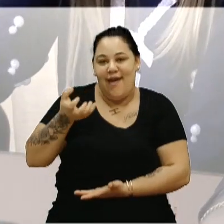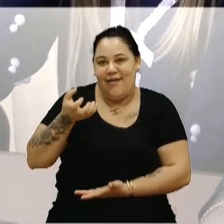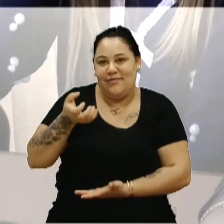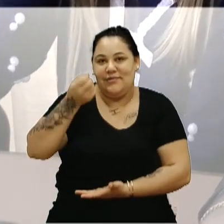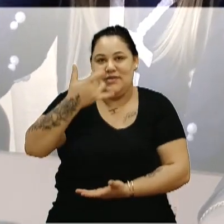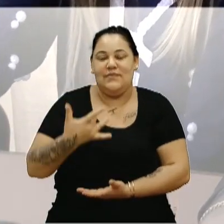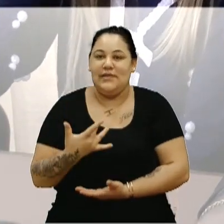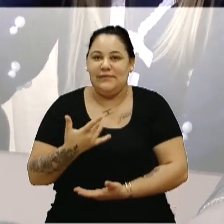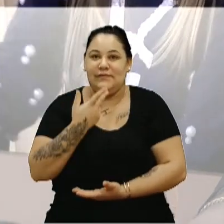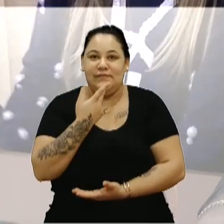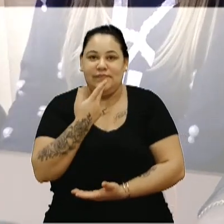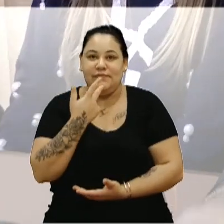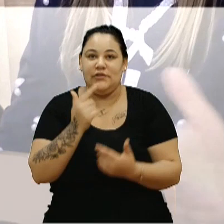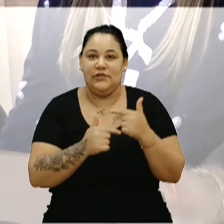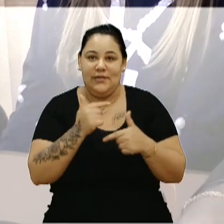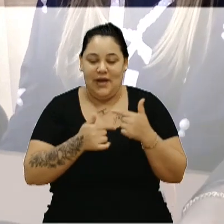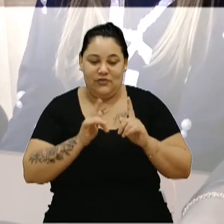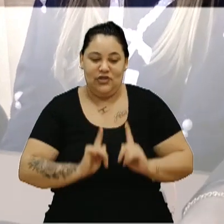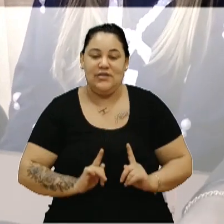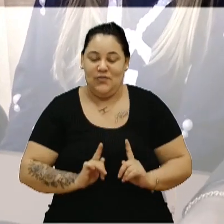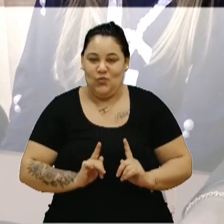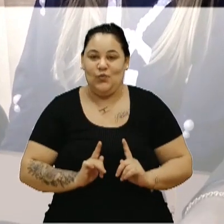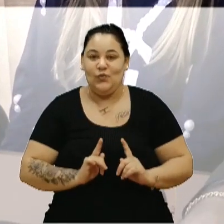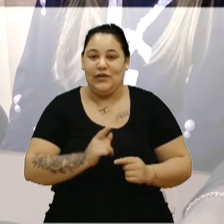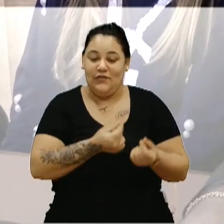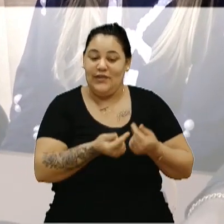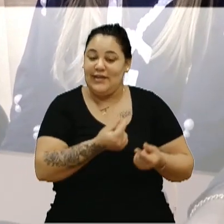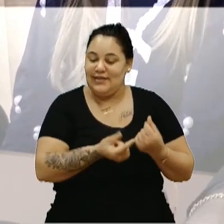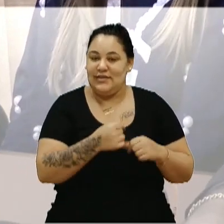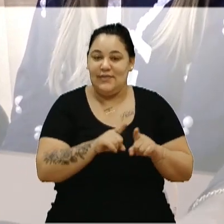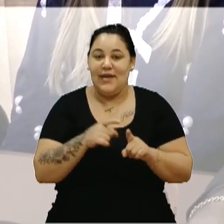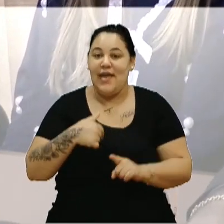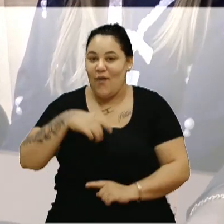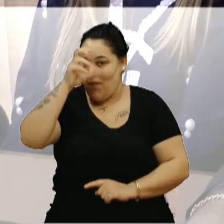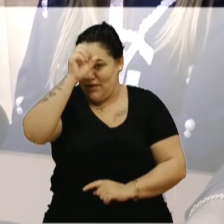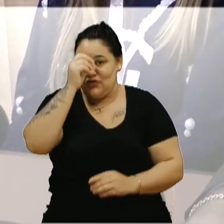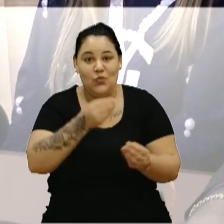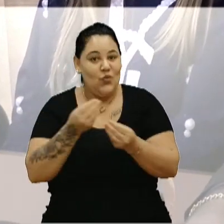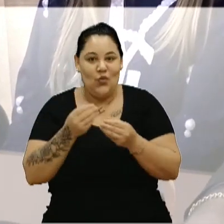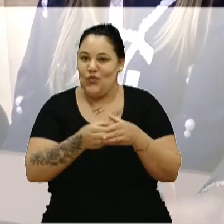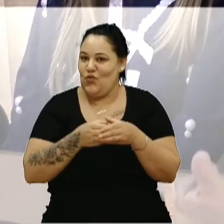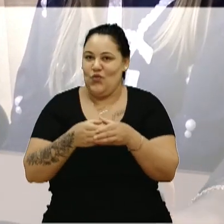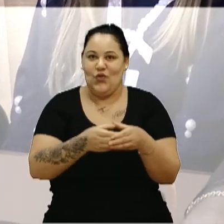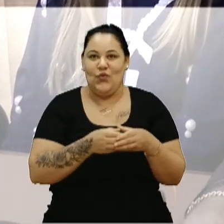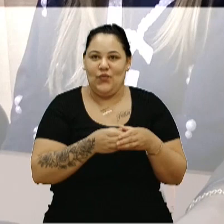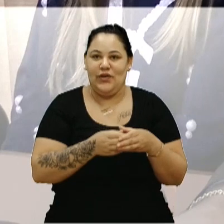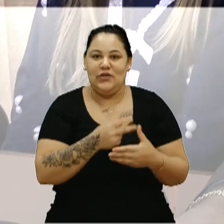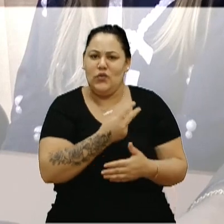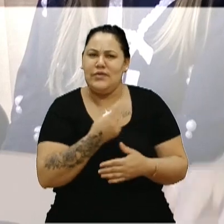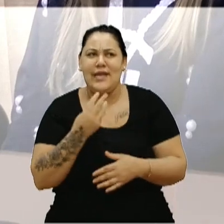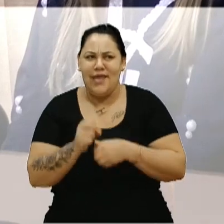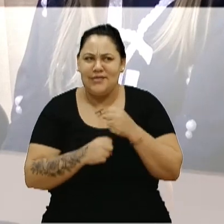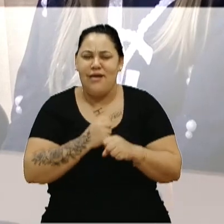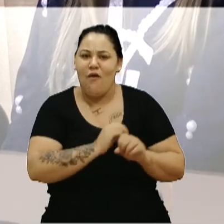o trabalho da Secretaria Municipal de Gestão e Finanças, ao qual eu aprendi muito com essa equipe ali nesses 3 anos praticamente que